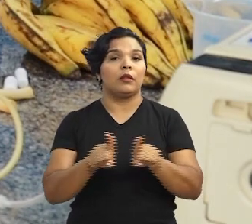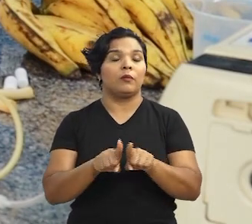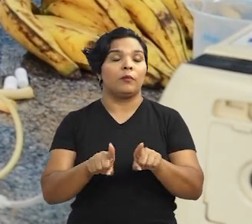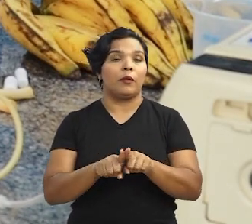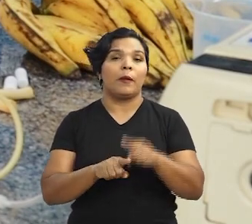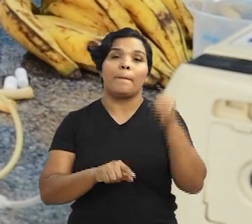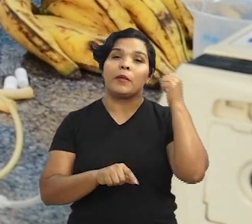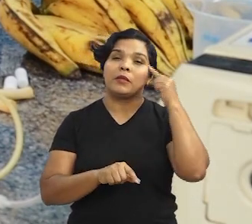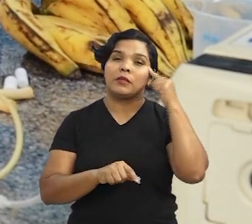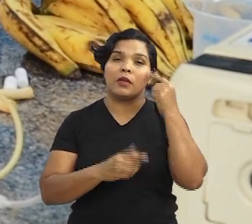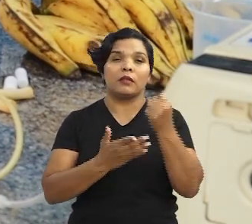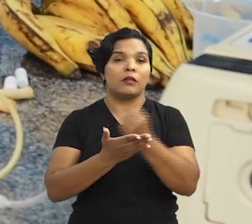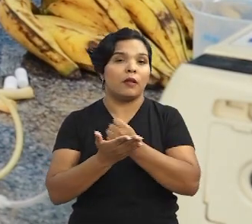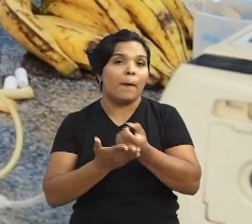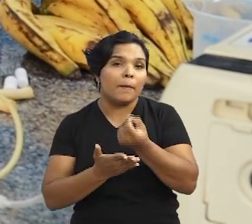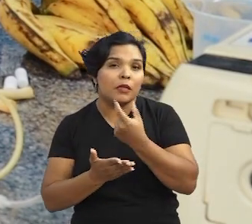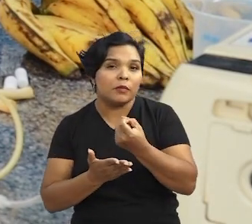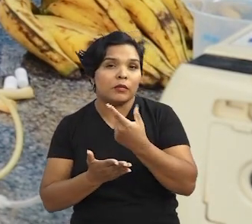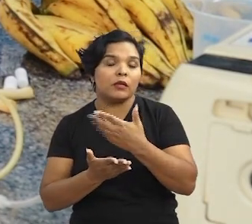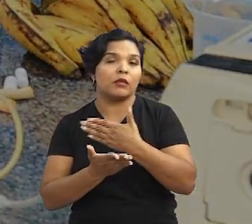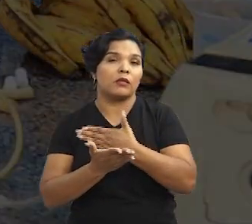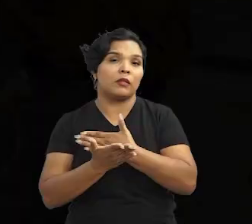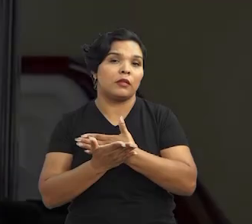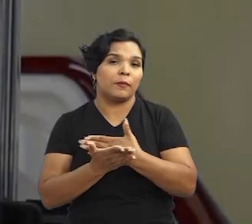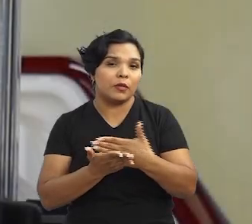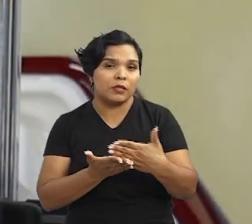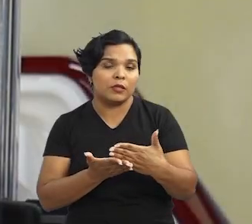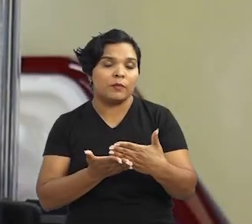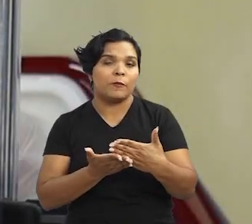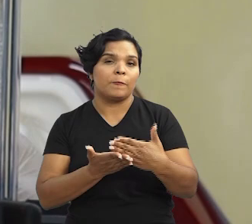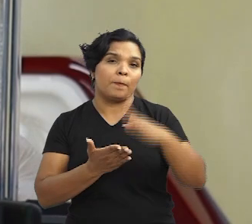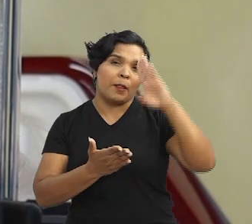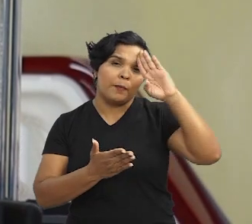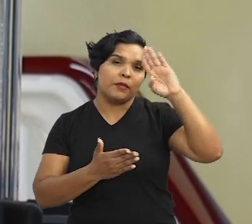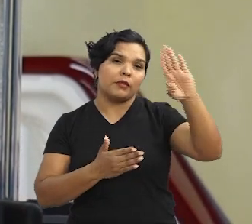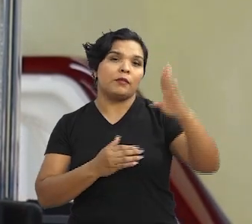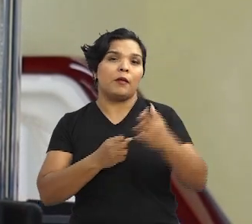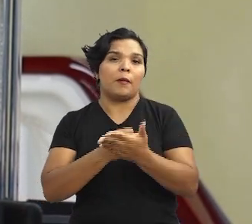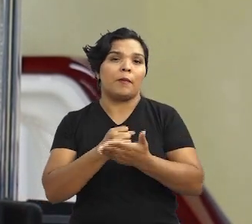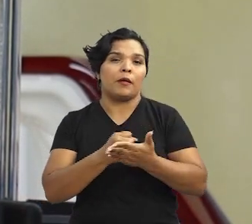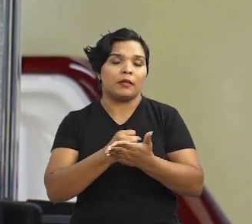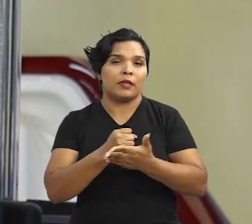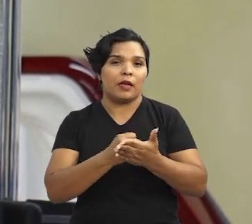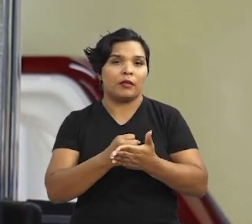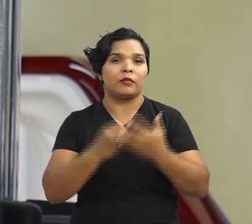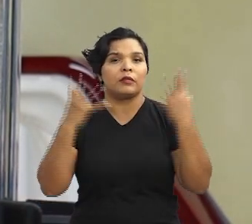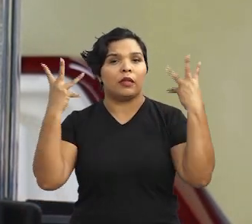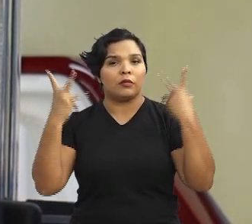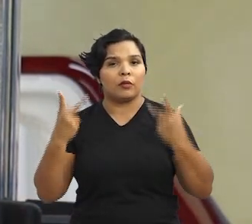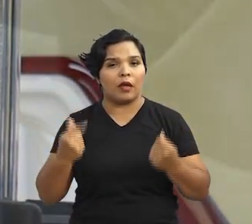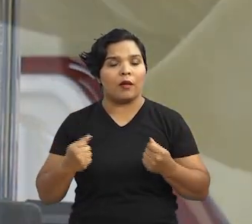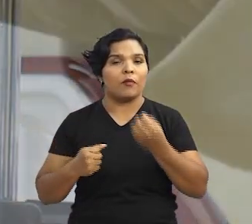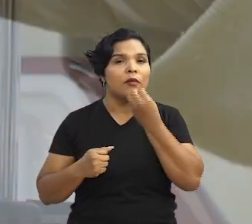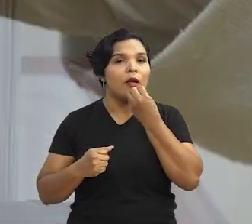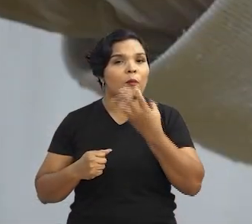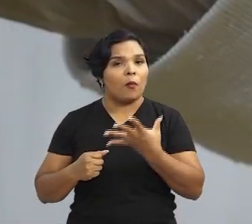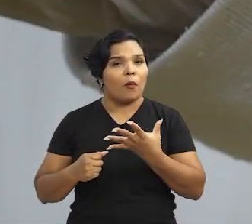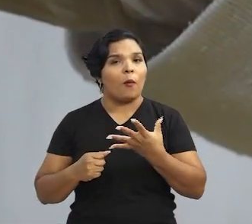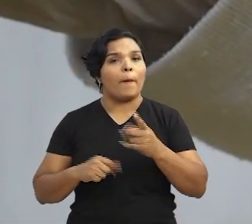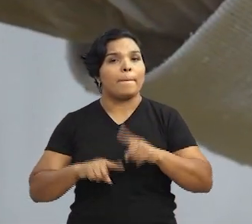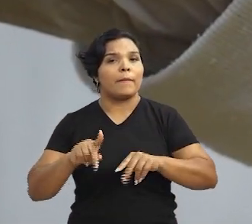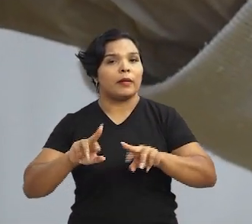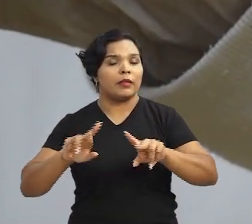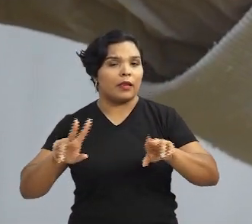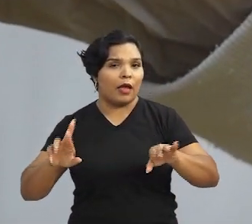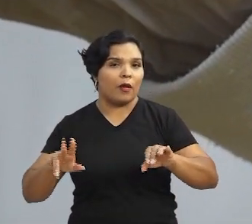pode pensar na formulação de medicamentos que tenham princípios baseados em extratos naturais. É um bom